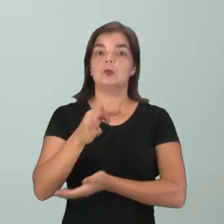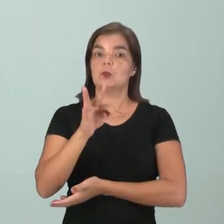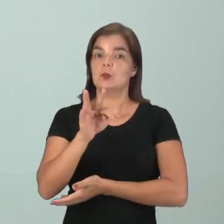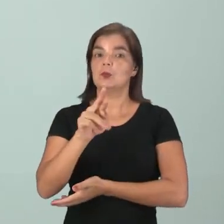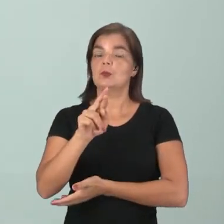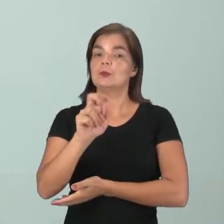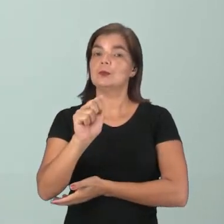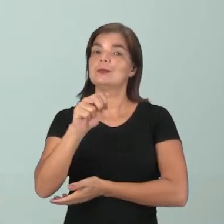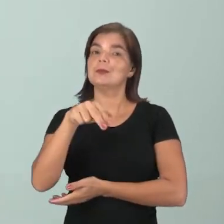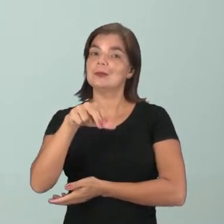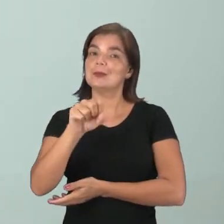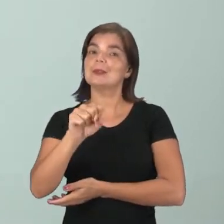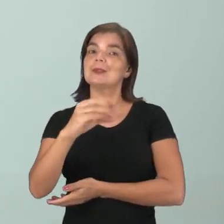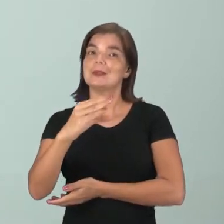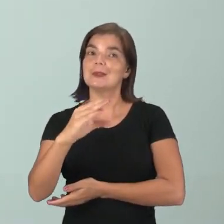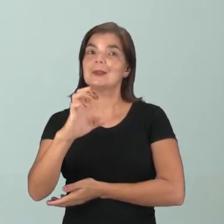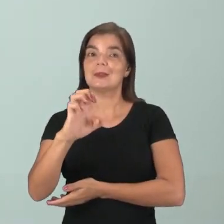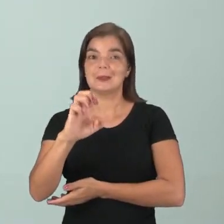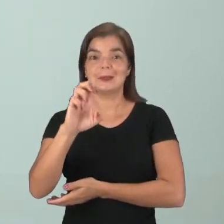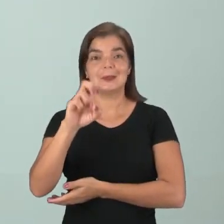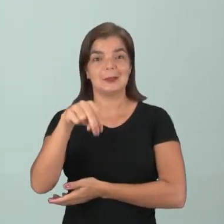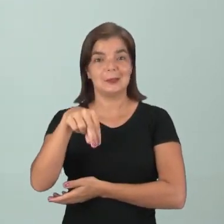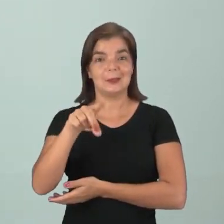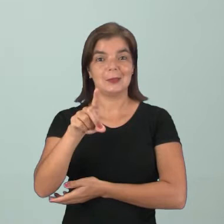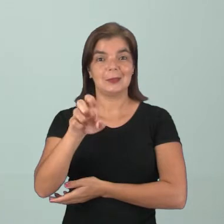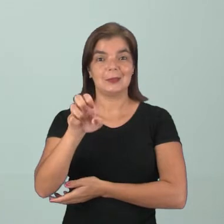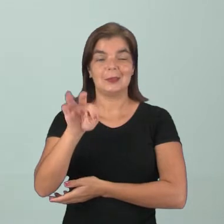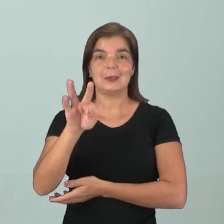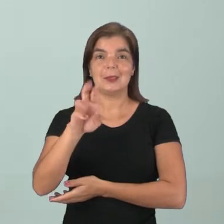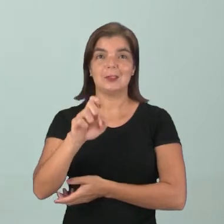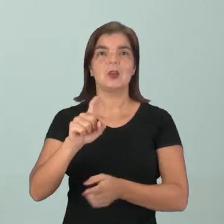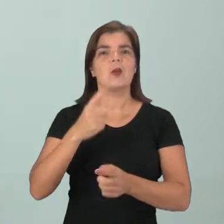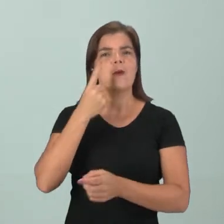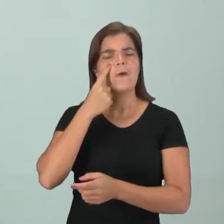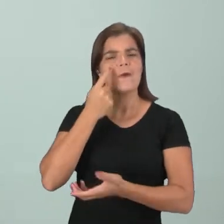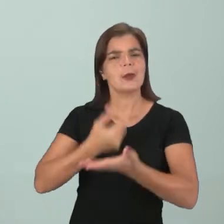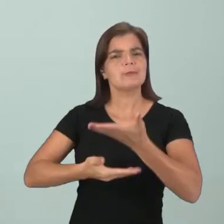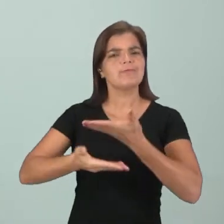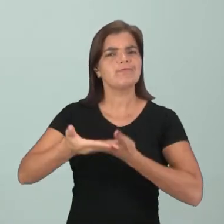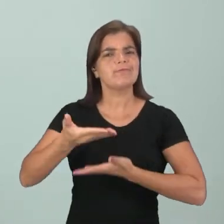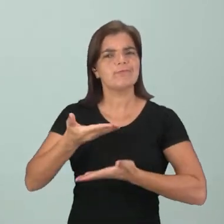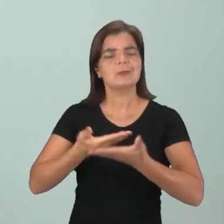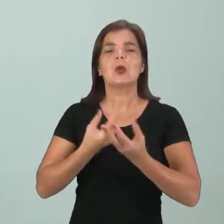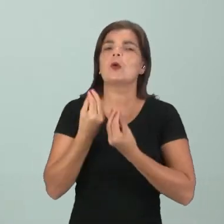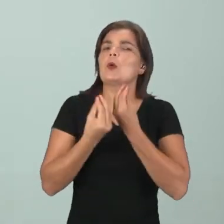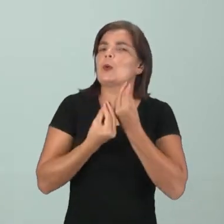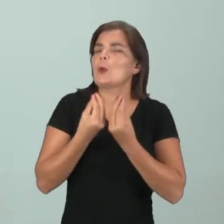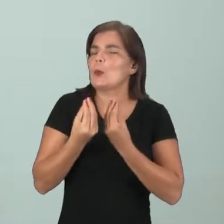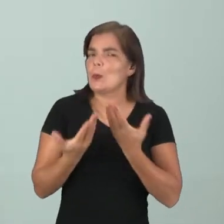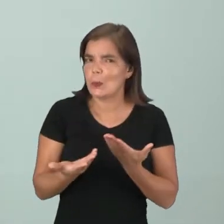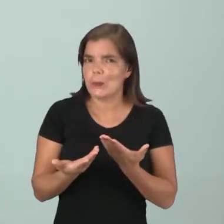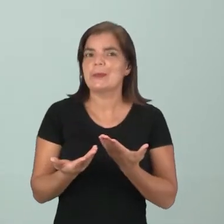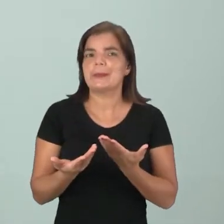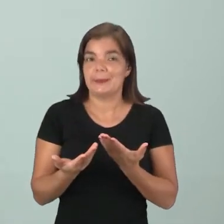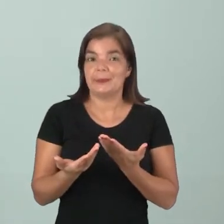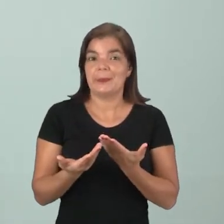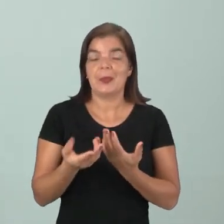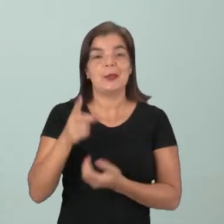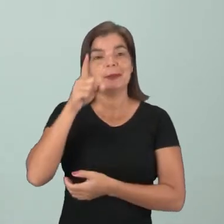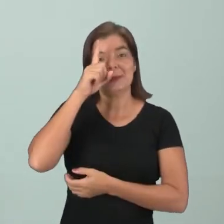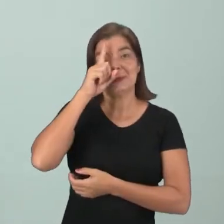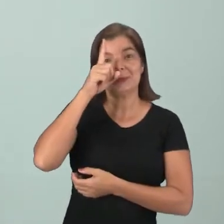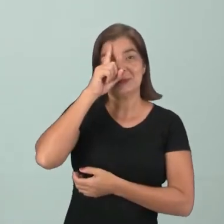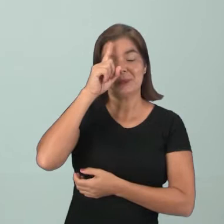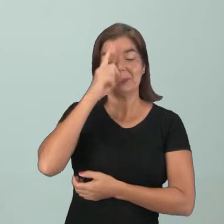o transcendente. Então a gente vai ver nessa aula como é o reflexo dessa relação com o